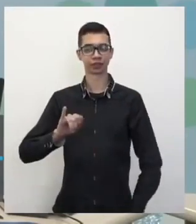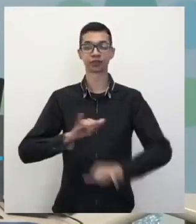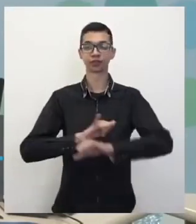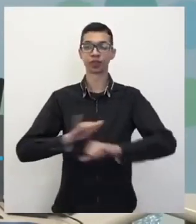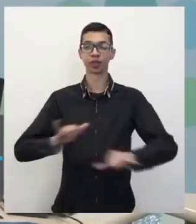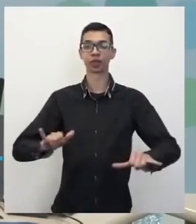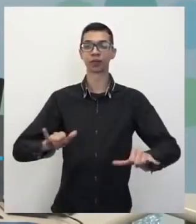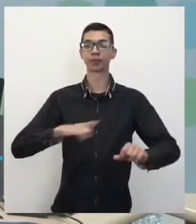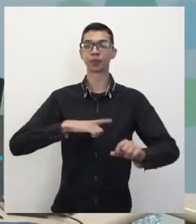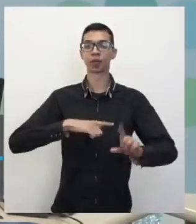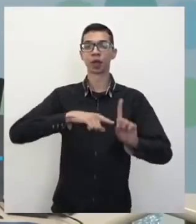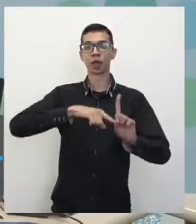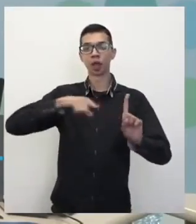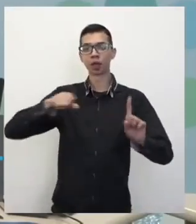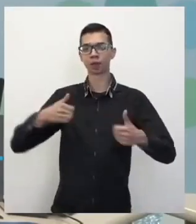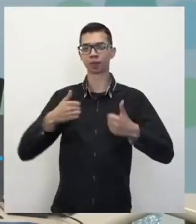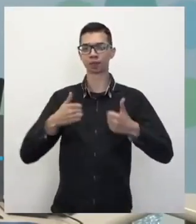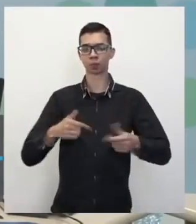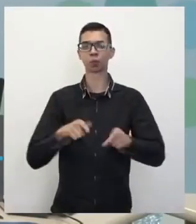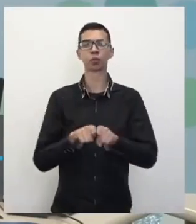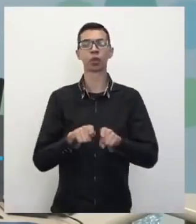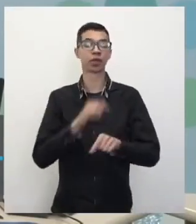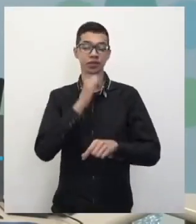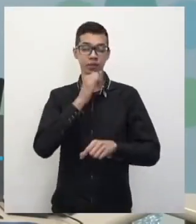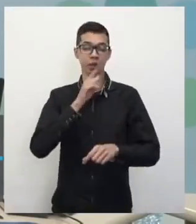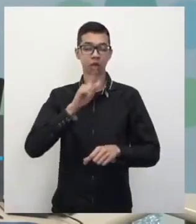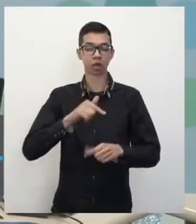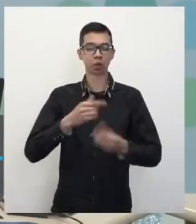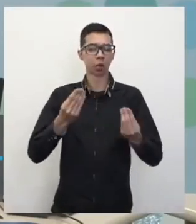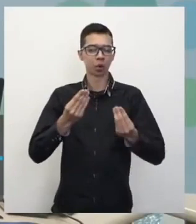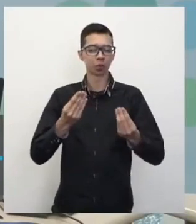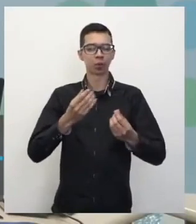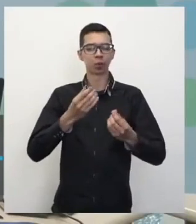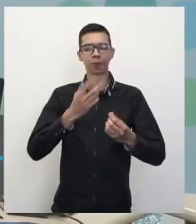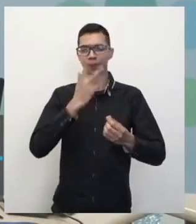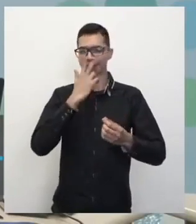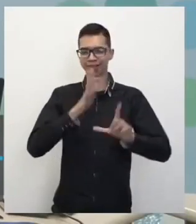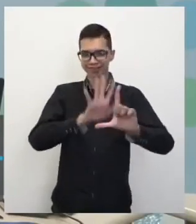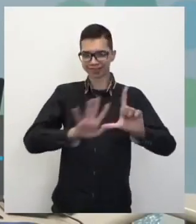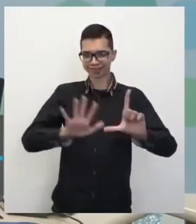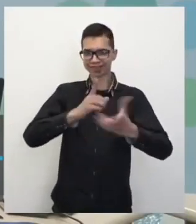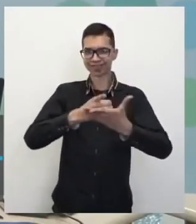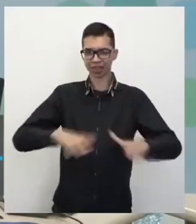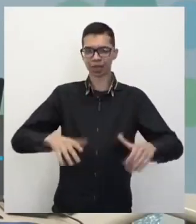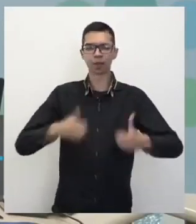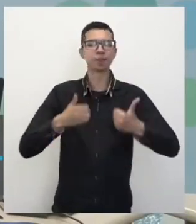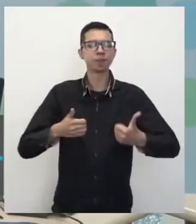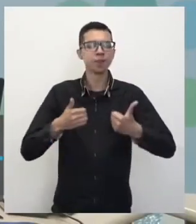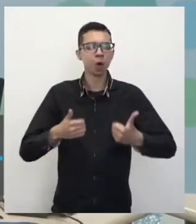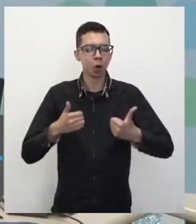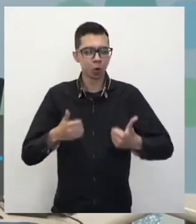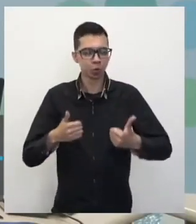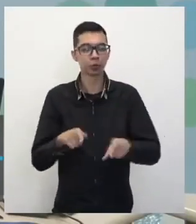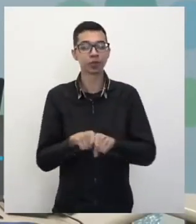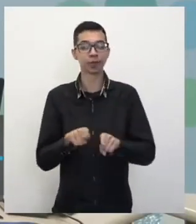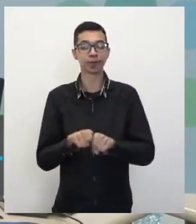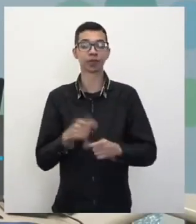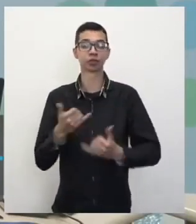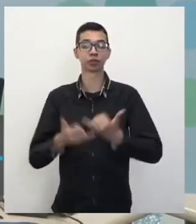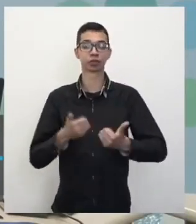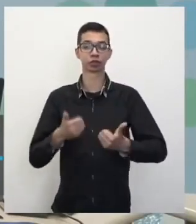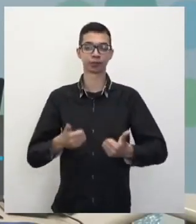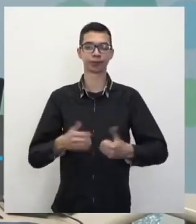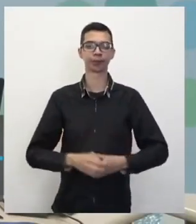bons e uma boa jogabilidade. A Kemily, diversão, entretenimento,